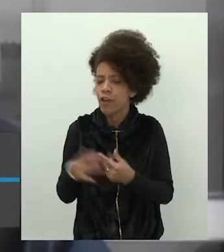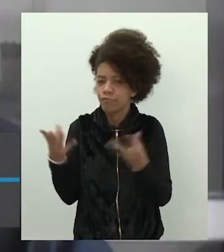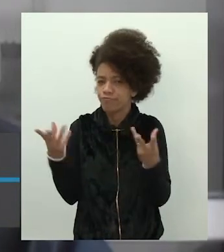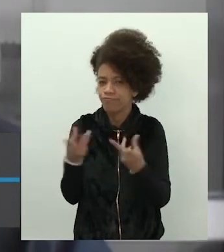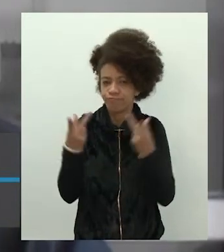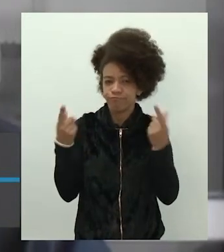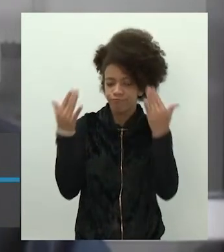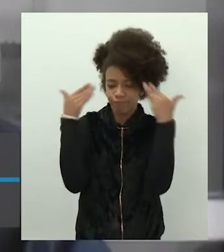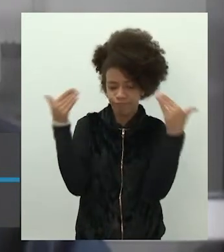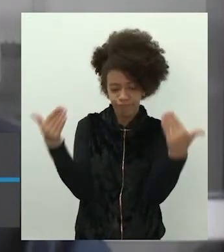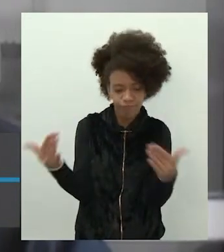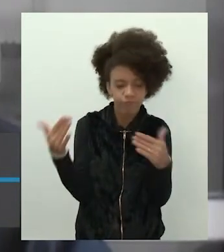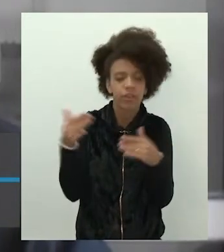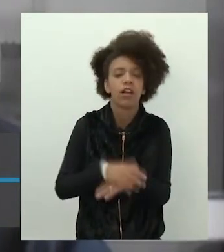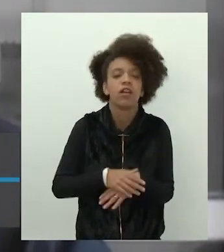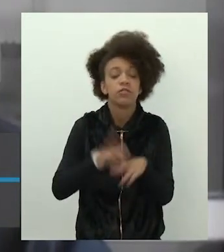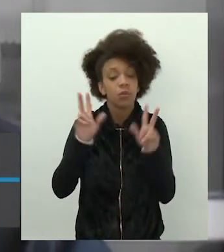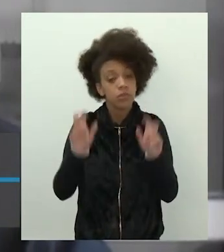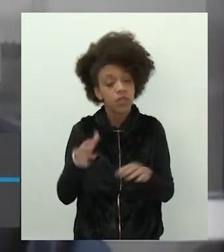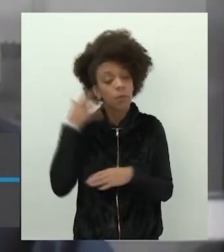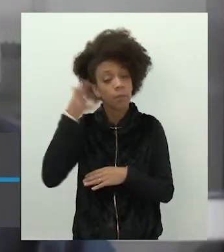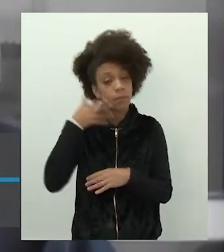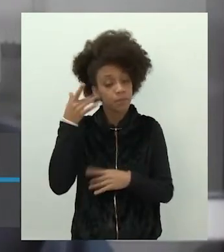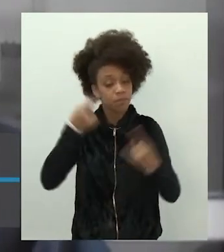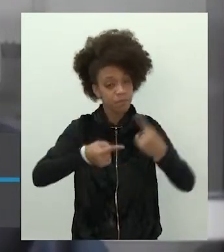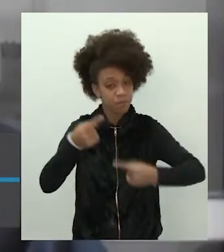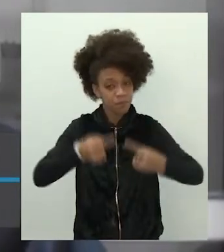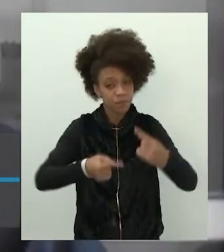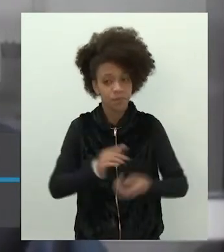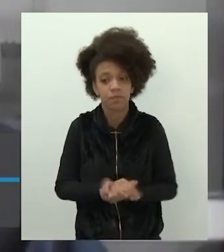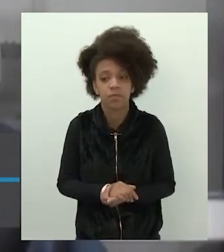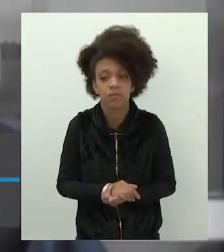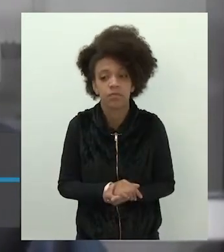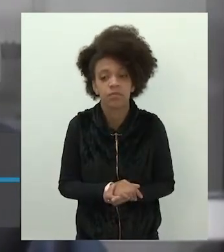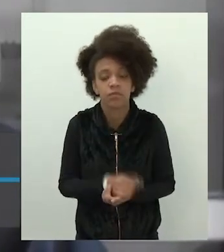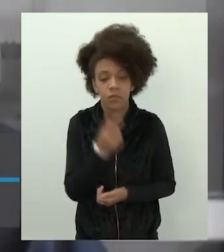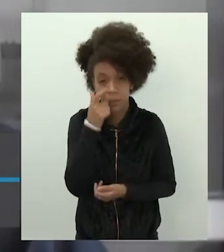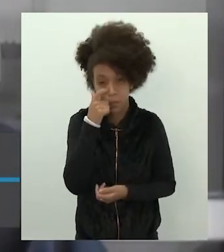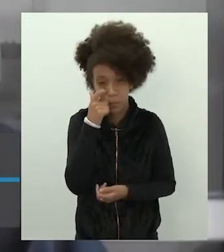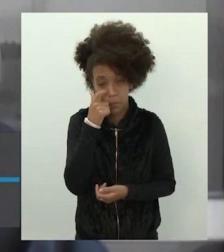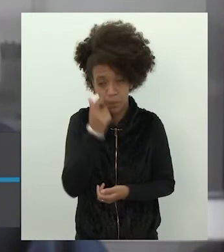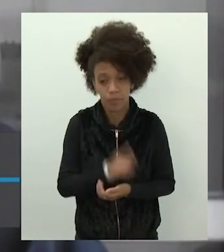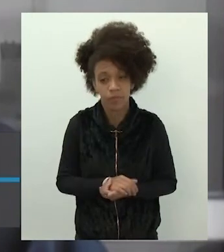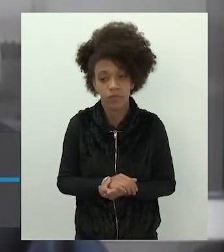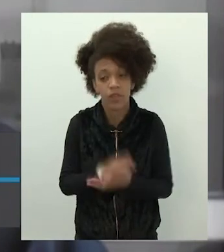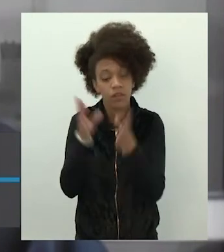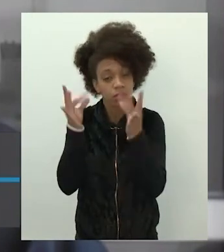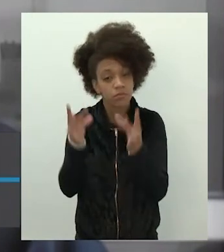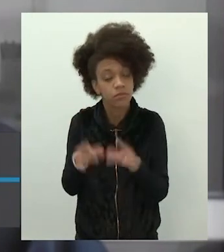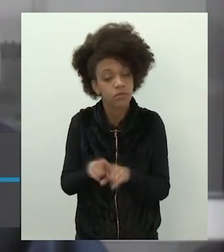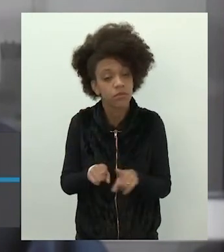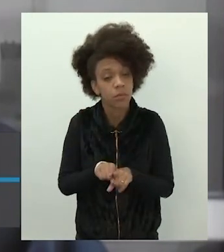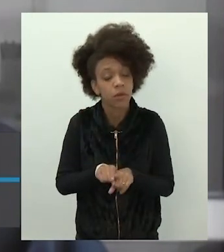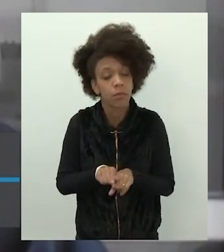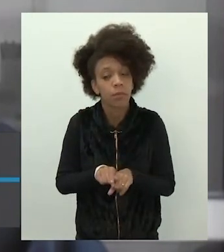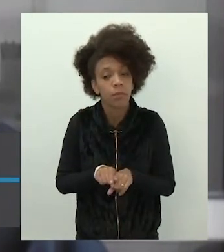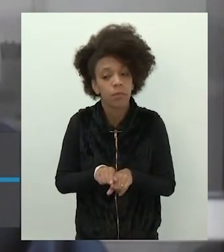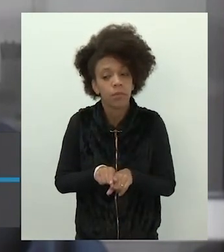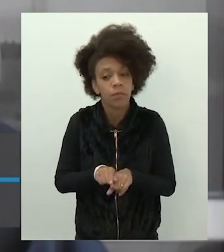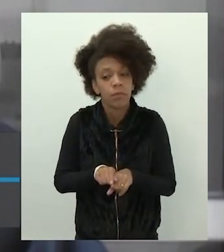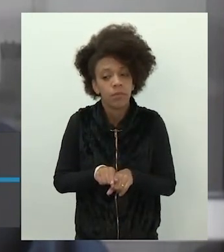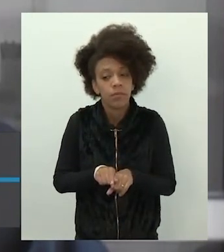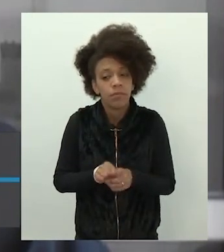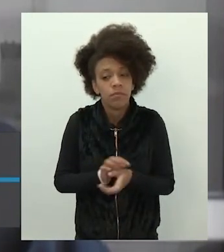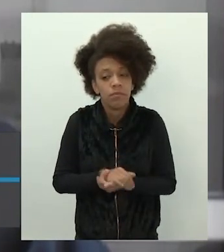durante a apresentação sobre o tema, o debate. Eu tenho aqui especial também, deixa eu pegar ele